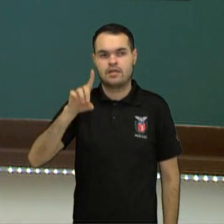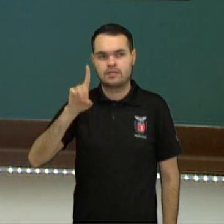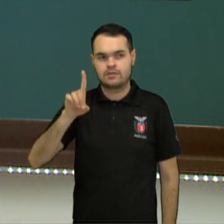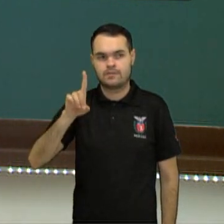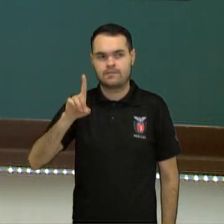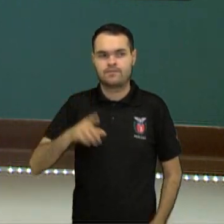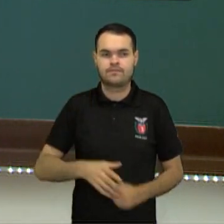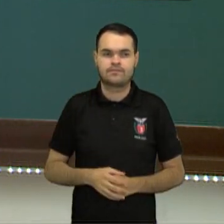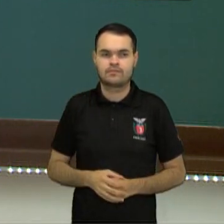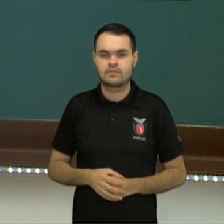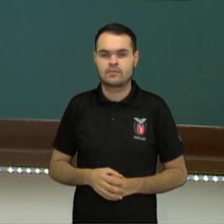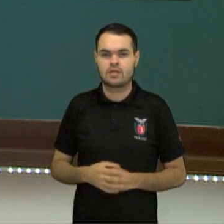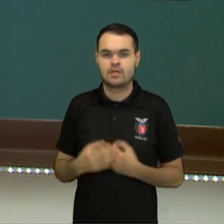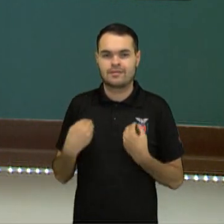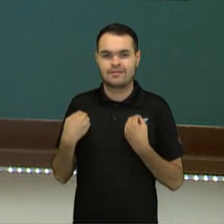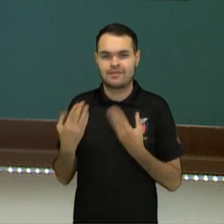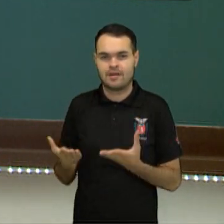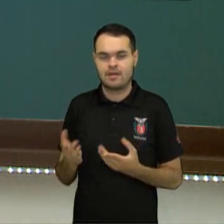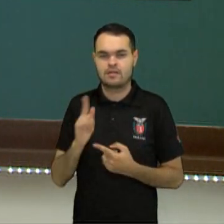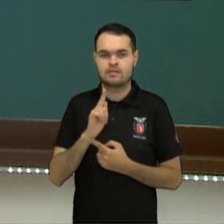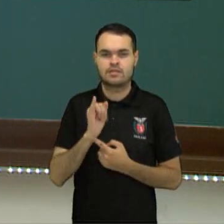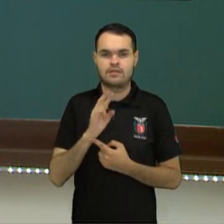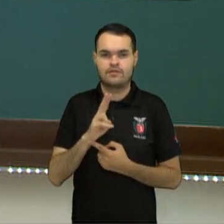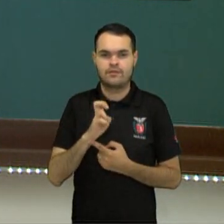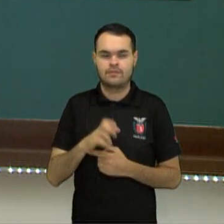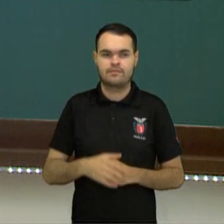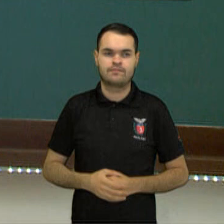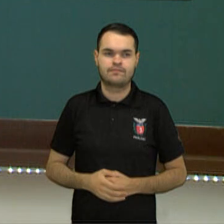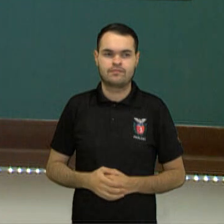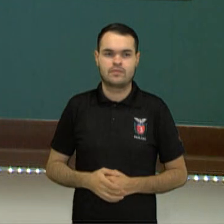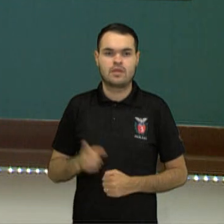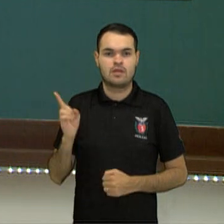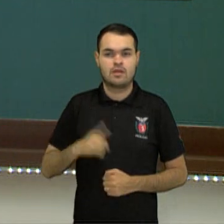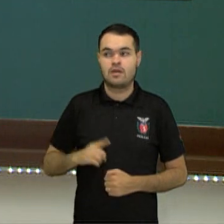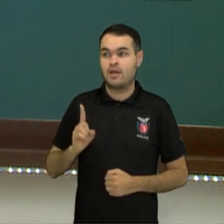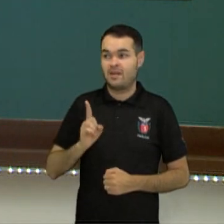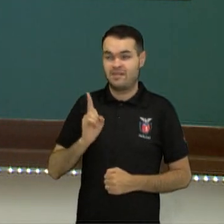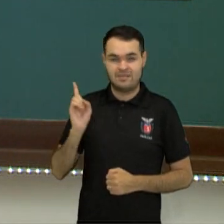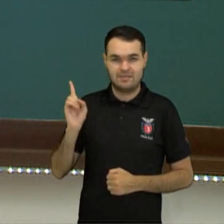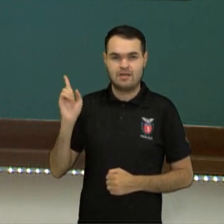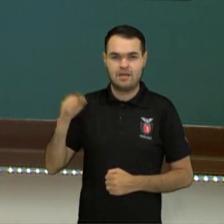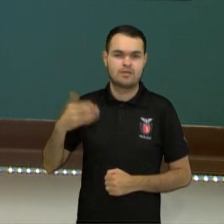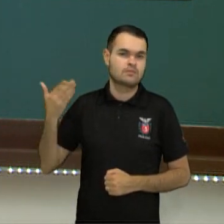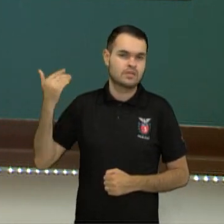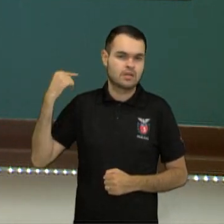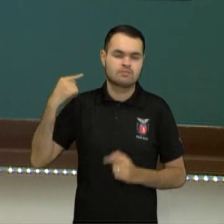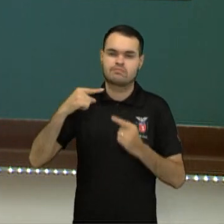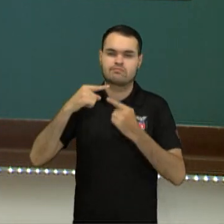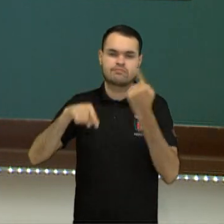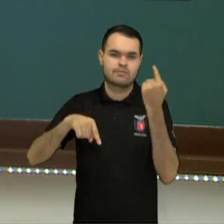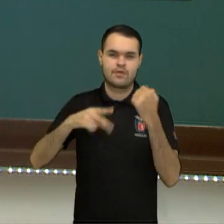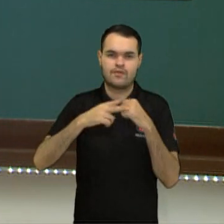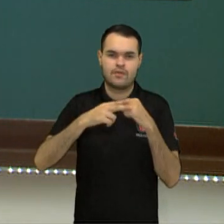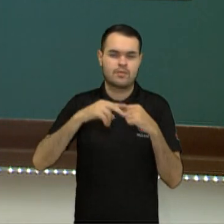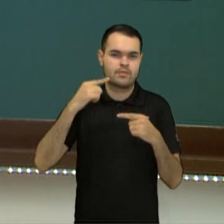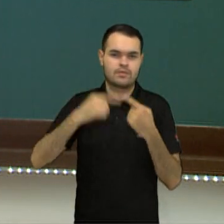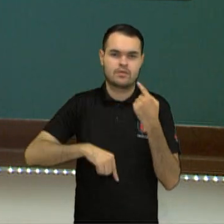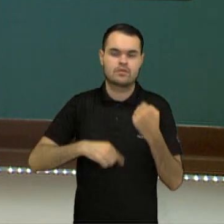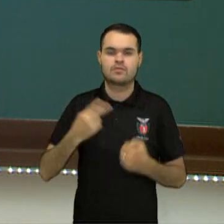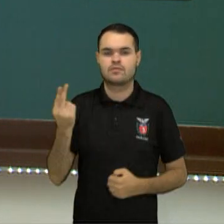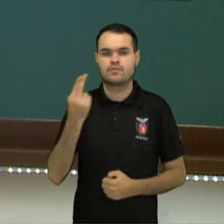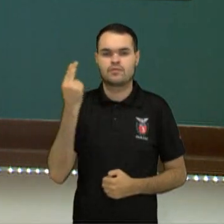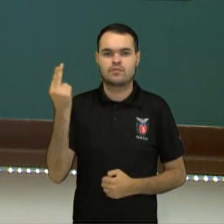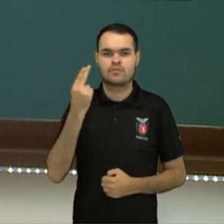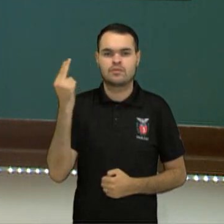verbo dar, que é o verbo give, que está no último. Só que ali eles estão conjugados no passado, eles são verbos irregulares, não dá para você